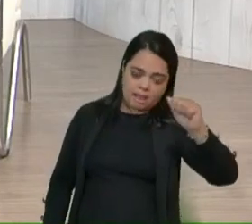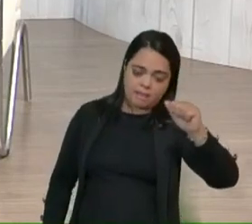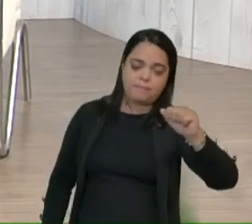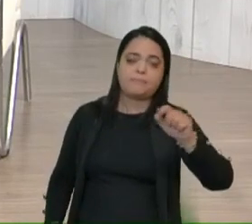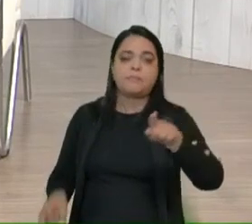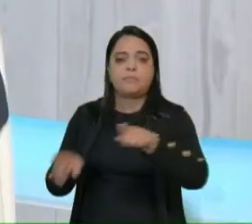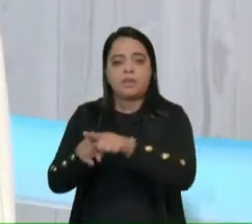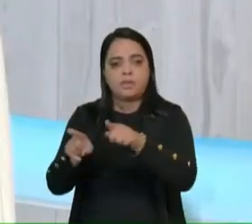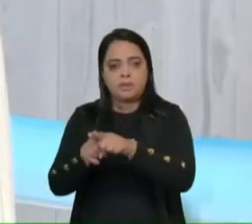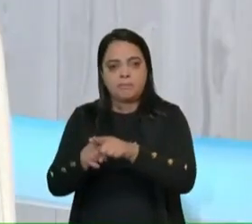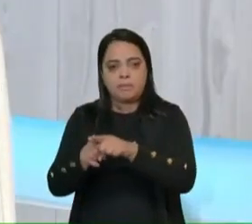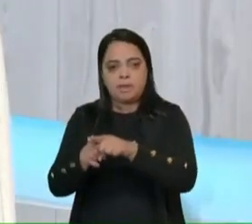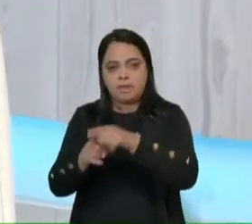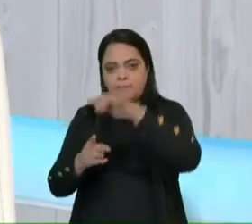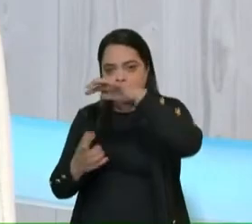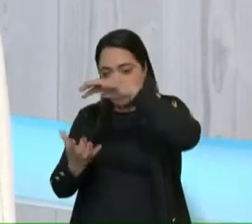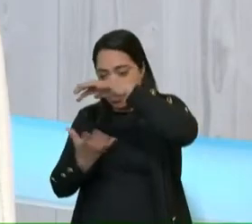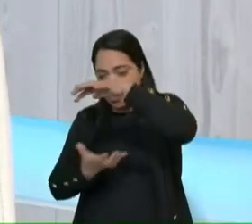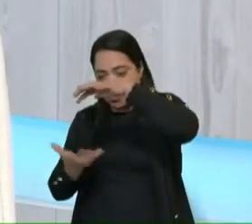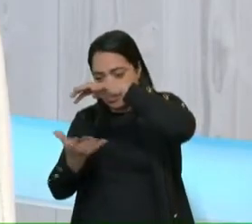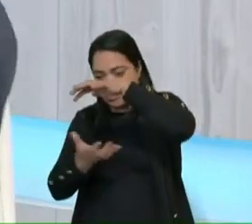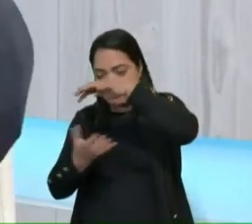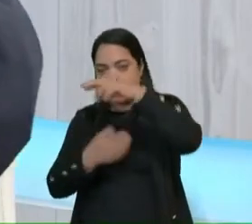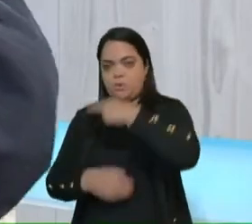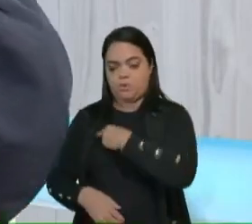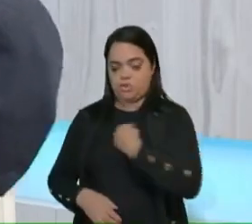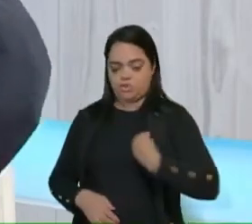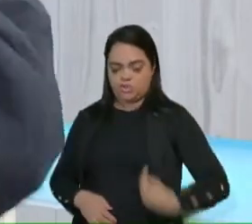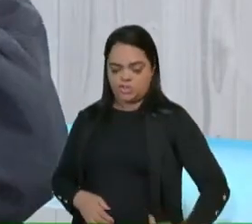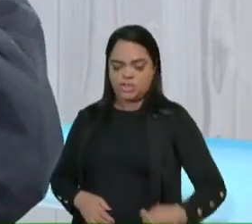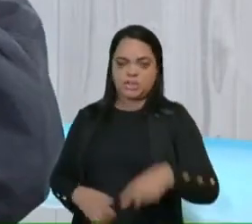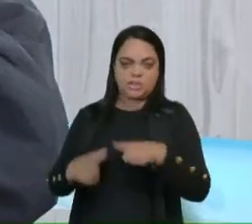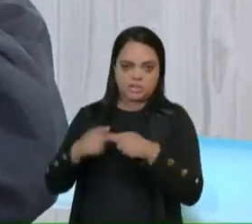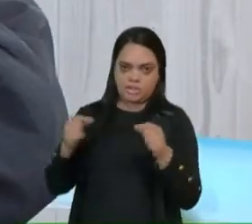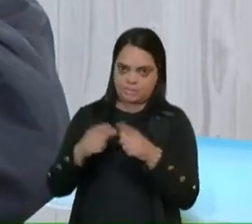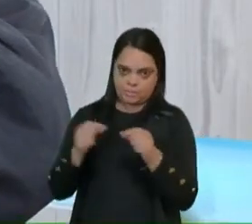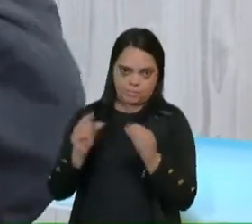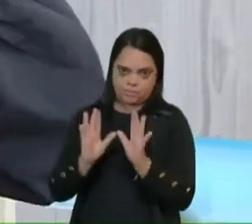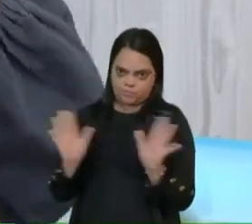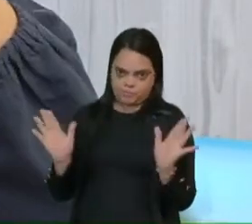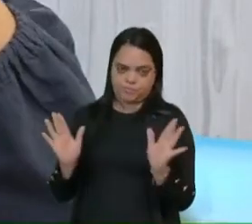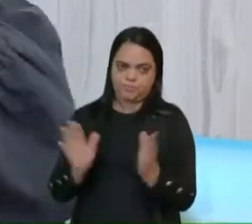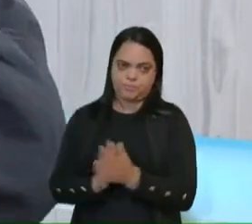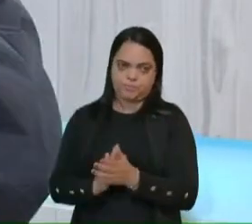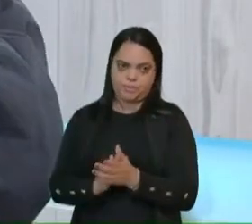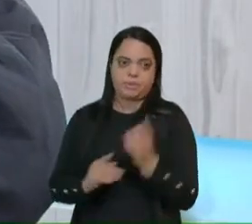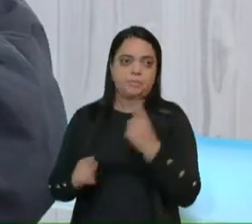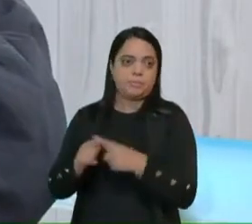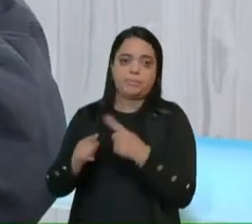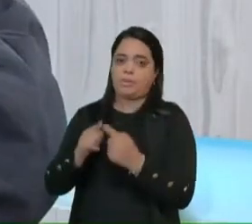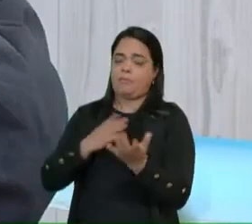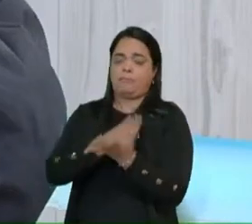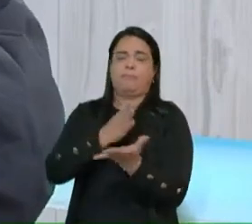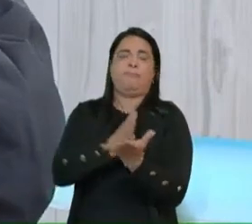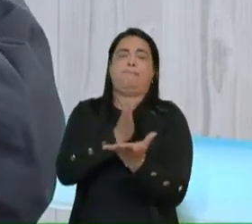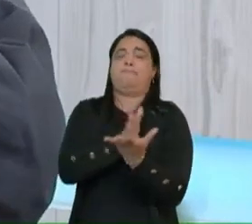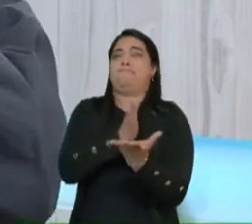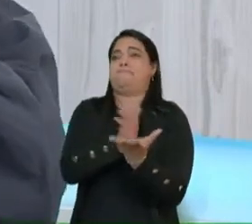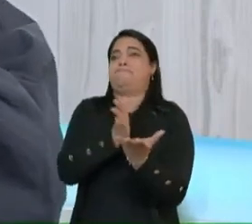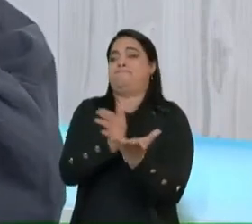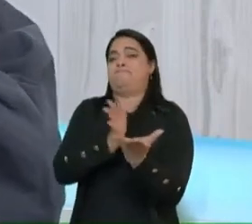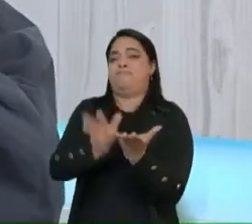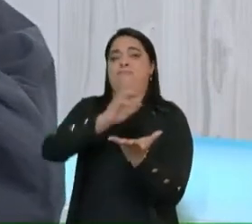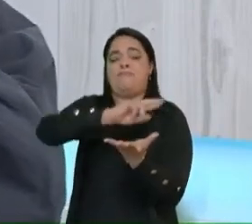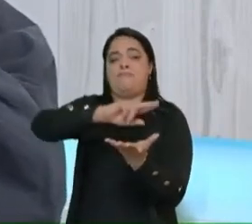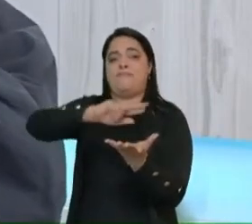as orientais mas mais China e Japão vamos dizer assim basicamente aí porque assim são muitas linhagens eh a